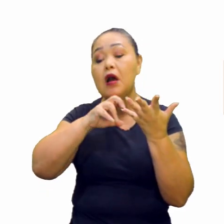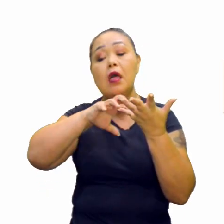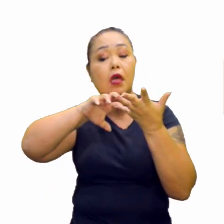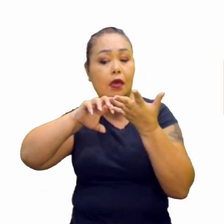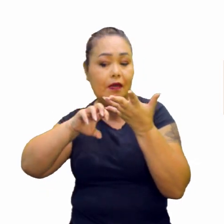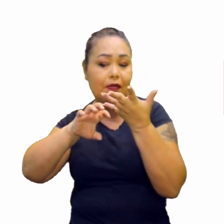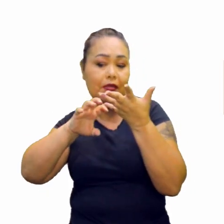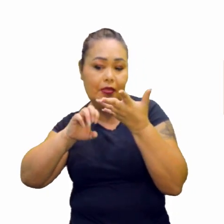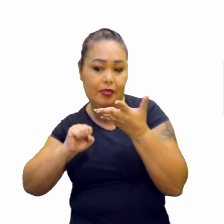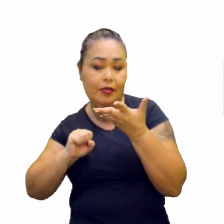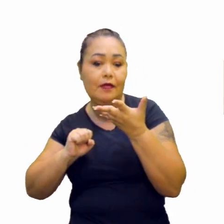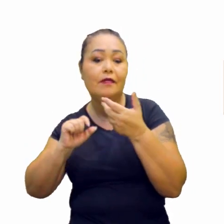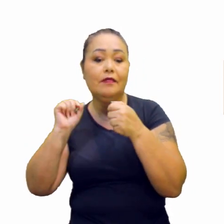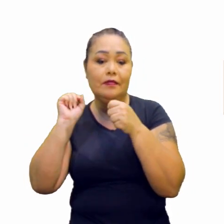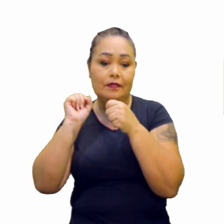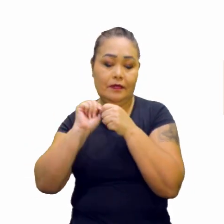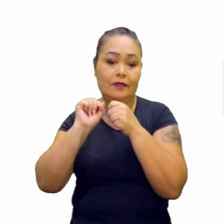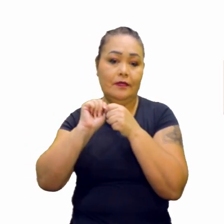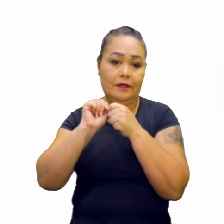feito na